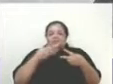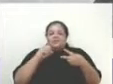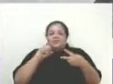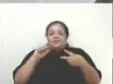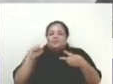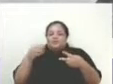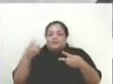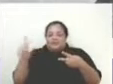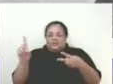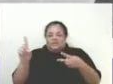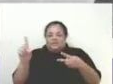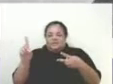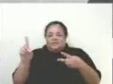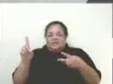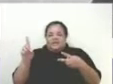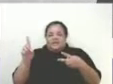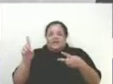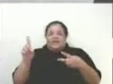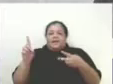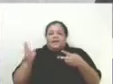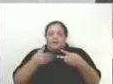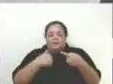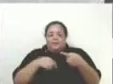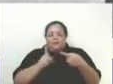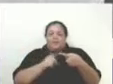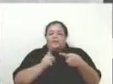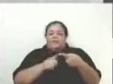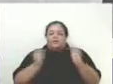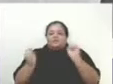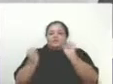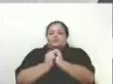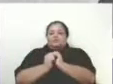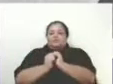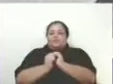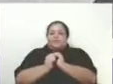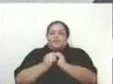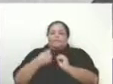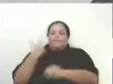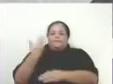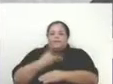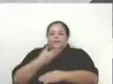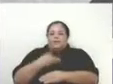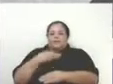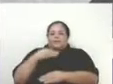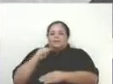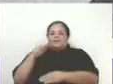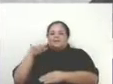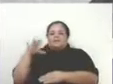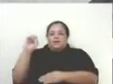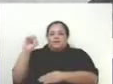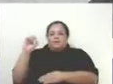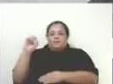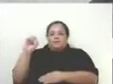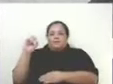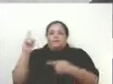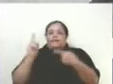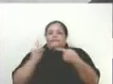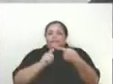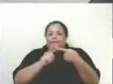luta, de batalha e de trabalho, o vereador Marcelo Sleima. A primeira delas que eu fiz foi em relação ao Conexidades, que é um evento